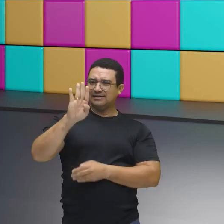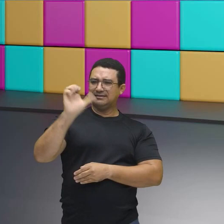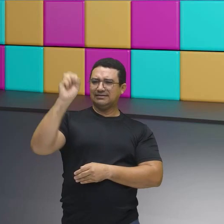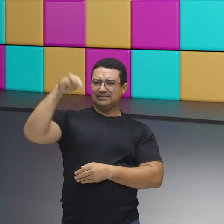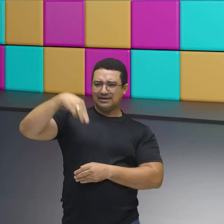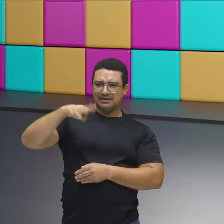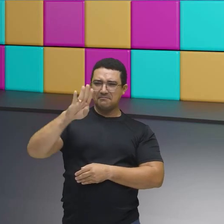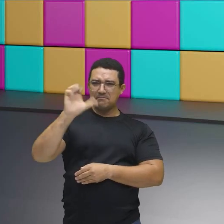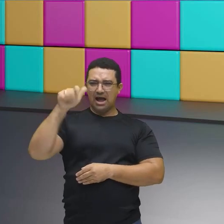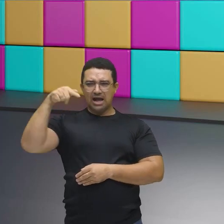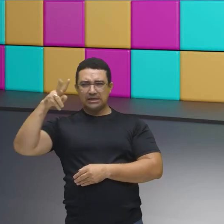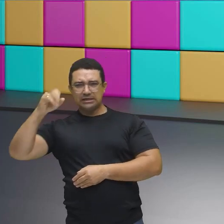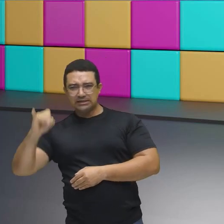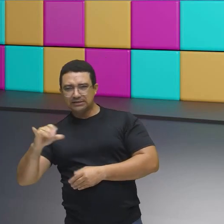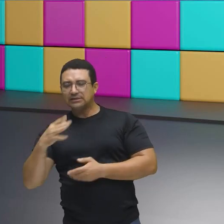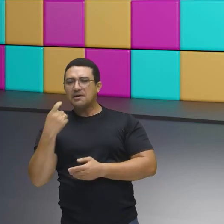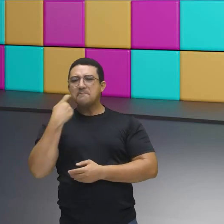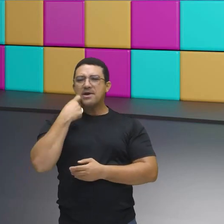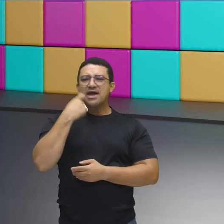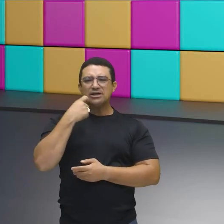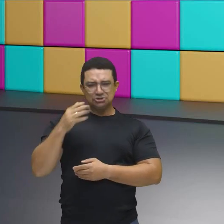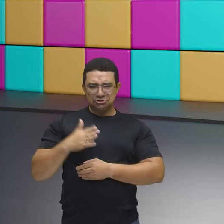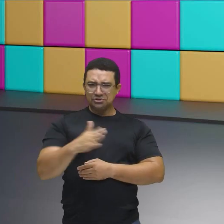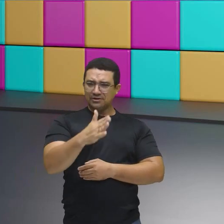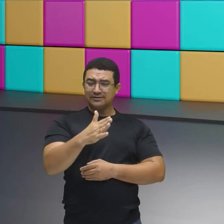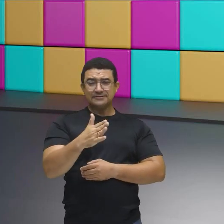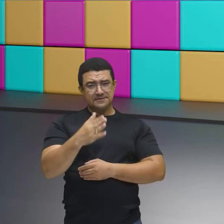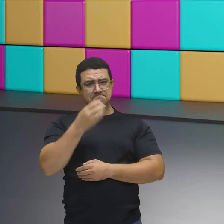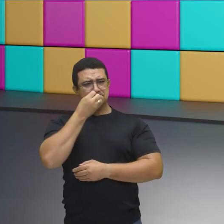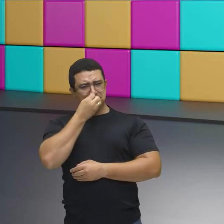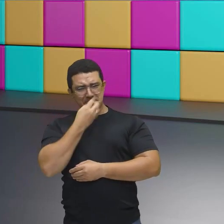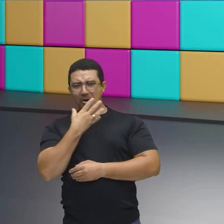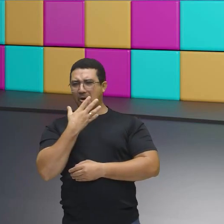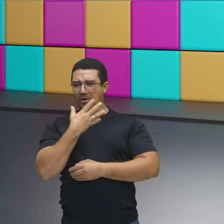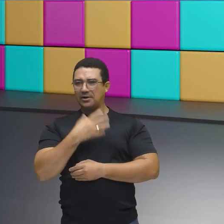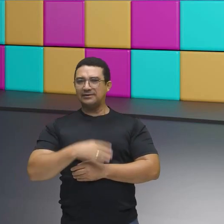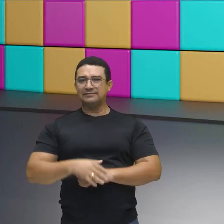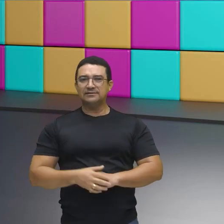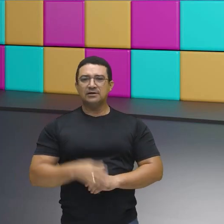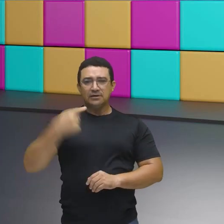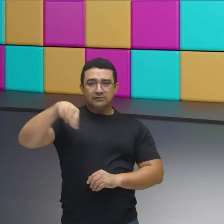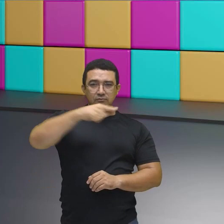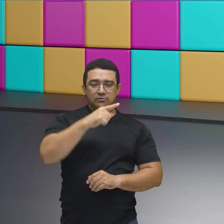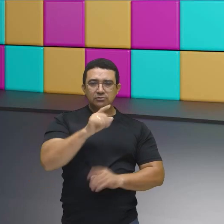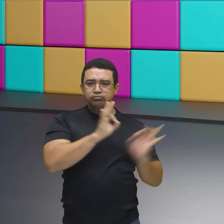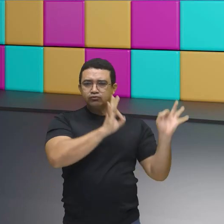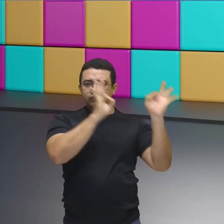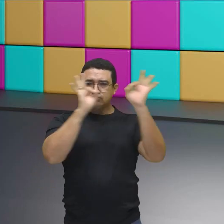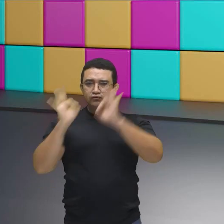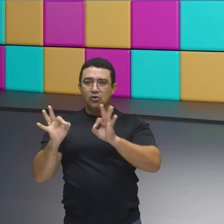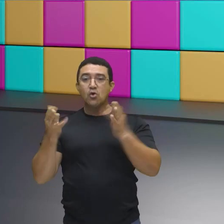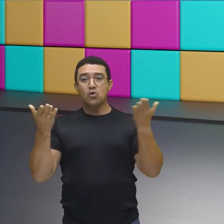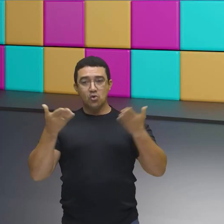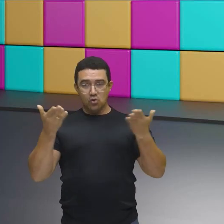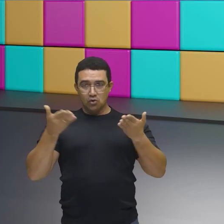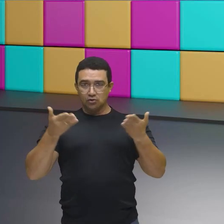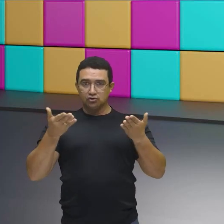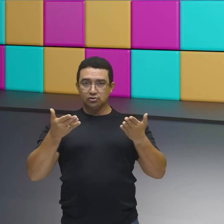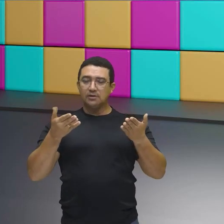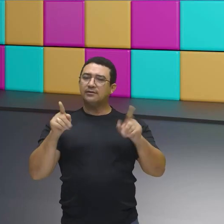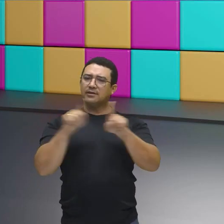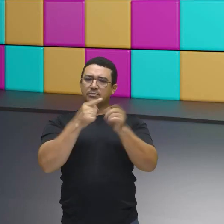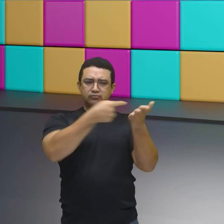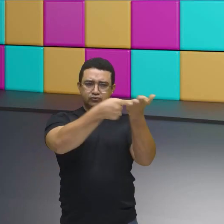de bananeira, seja qual peixe for, é bom demais. E aí você que acompanhou o nosso programa de hoje, nós te convidamos